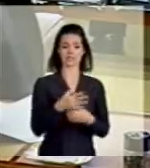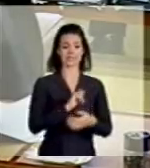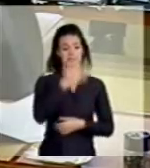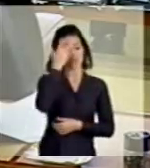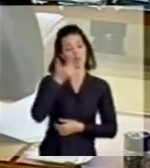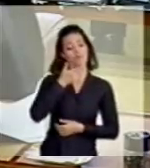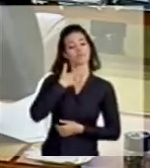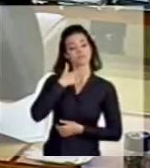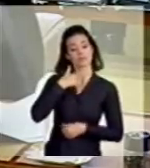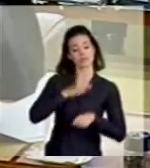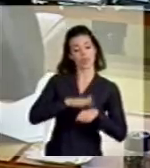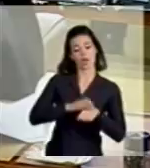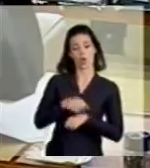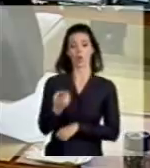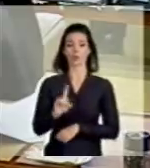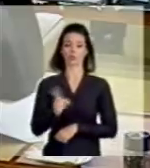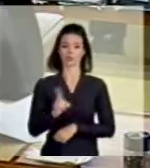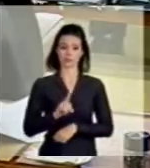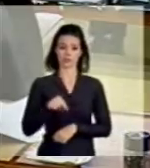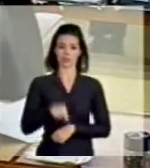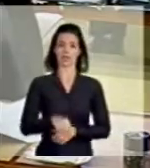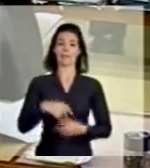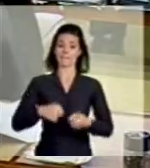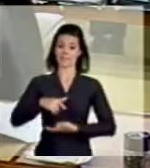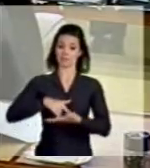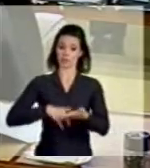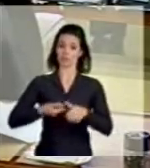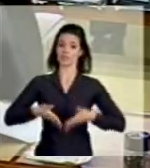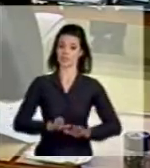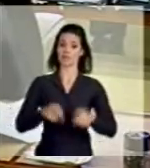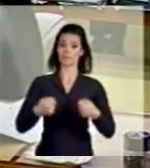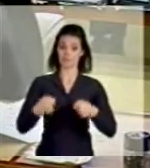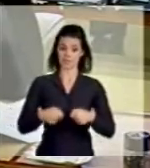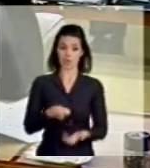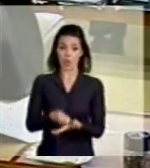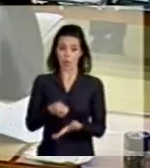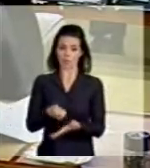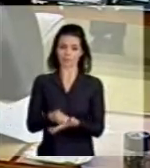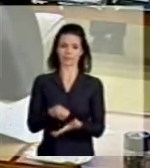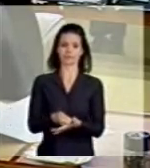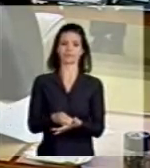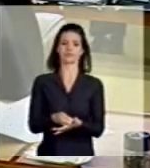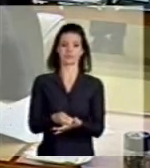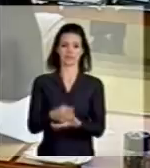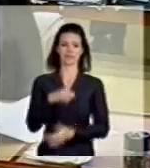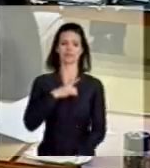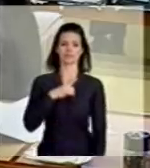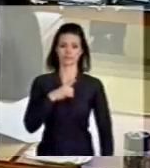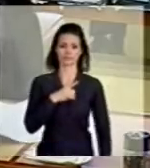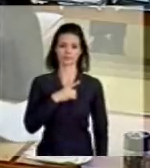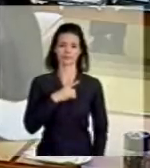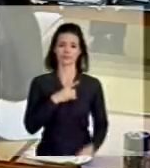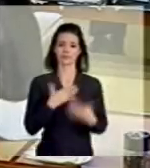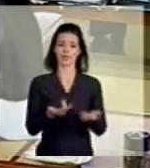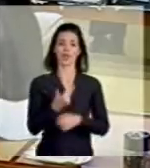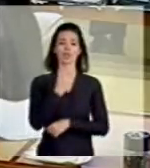interessado, os atos do registro civil devem ser praticados por ordem judicial, salvo as anotações e as averbações obrigatórias, não